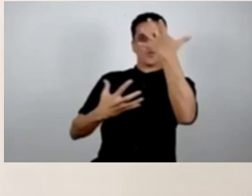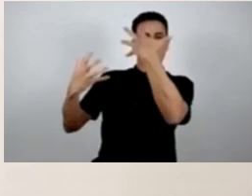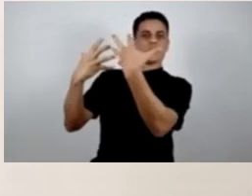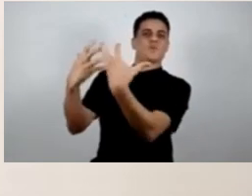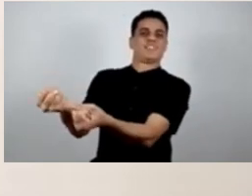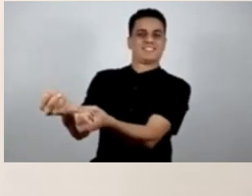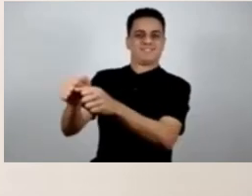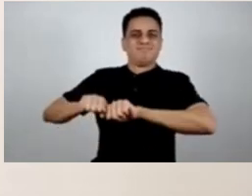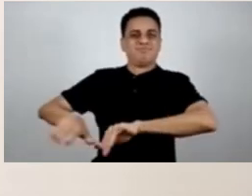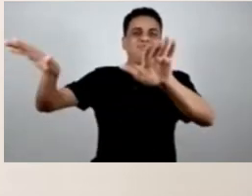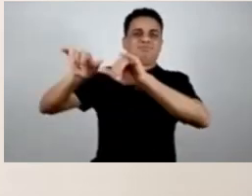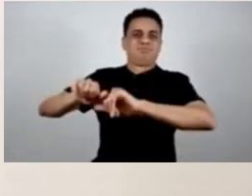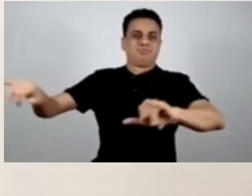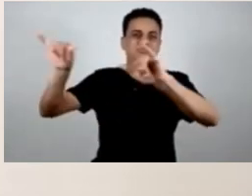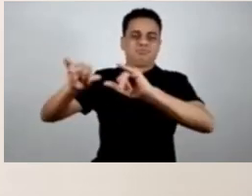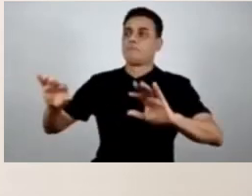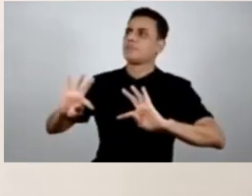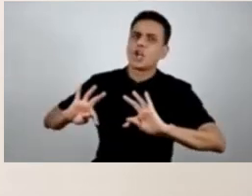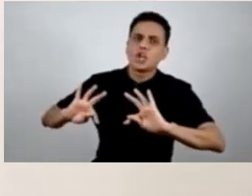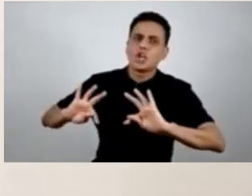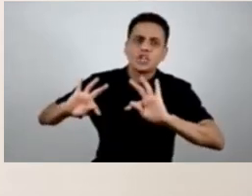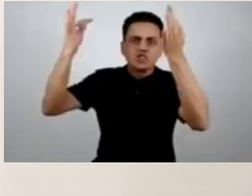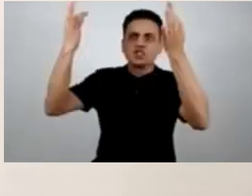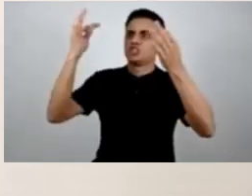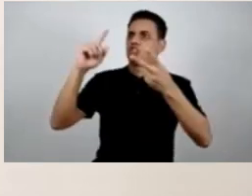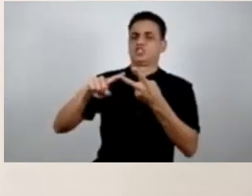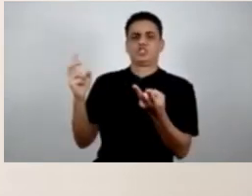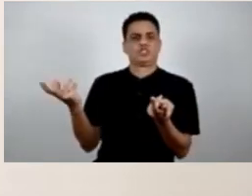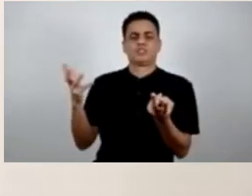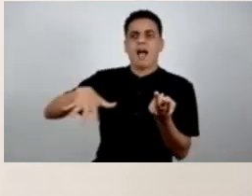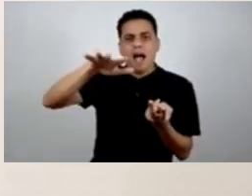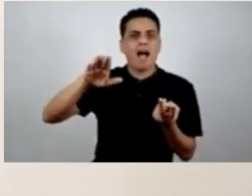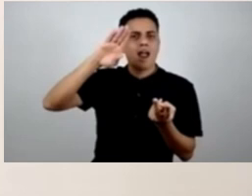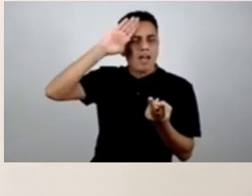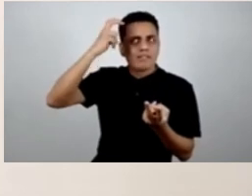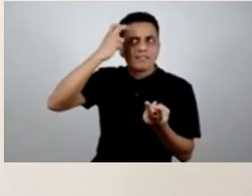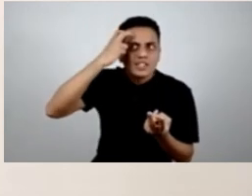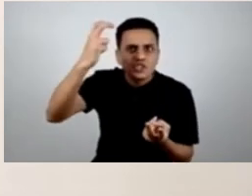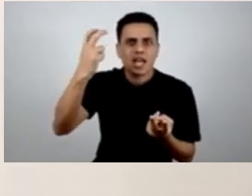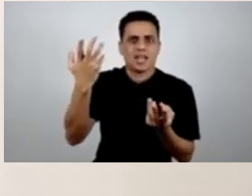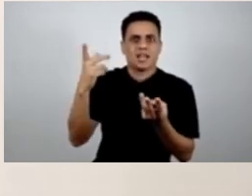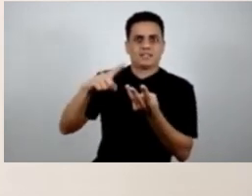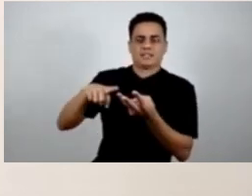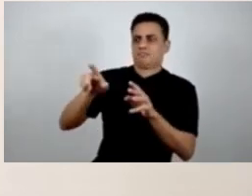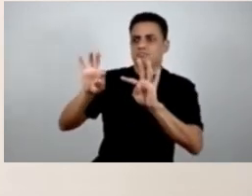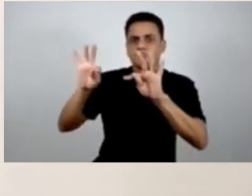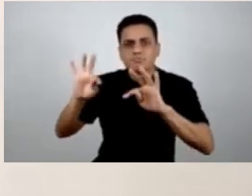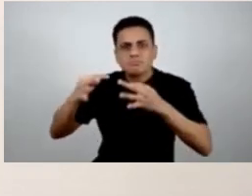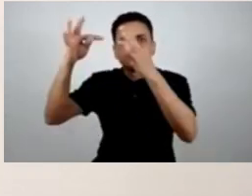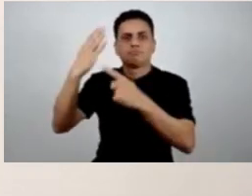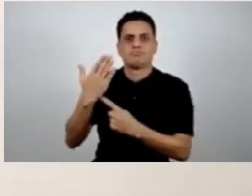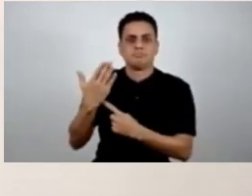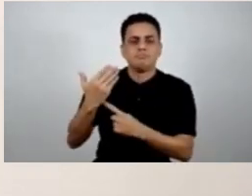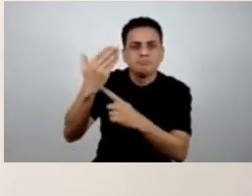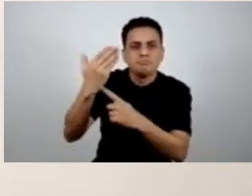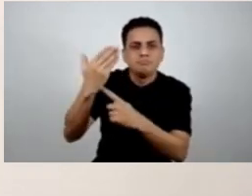exportação de produtos mesmo, de tecnologia, de inteligência, de sabedoria. Né? O Brasil